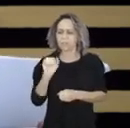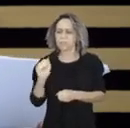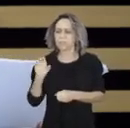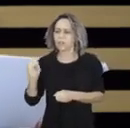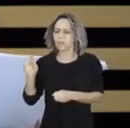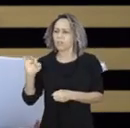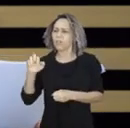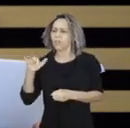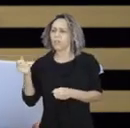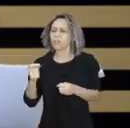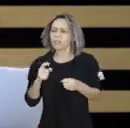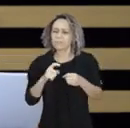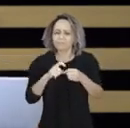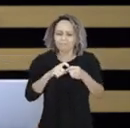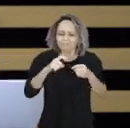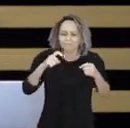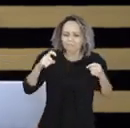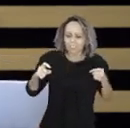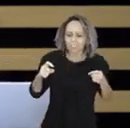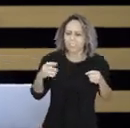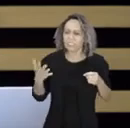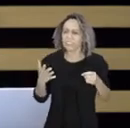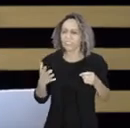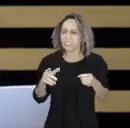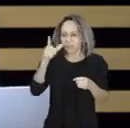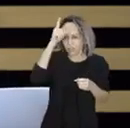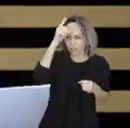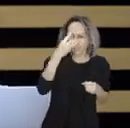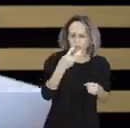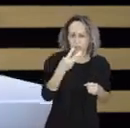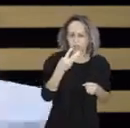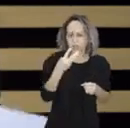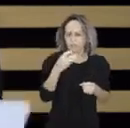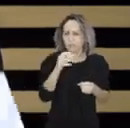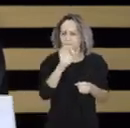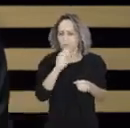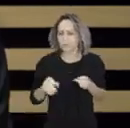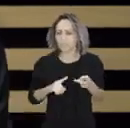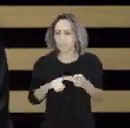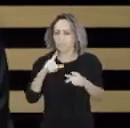Alemanha, 3%. Japão, 4%. E Estados Unidos, 11%.